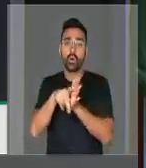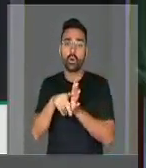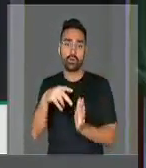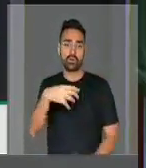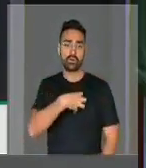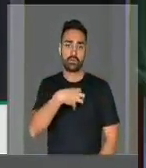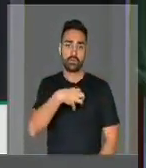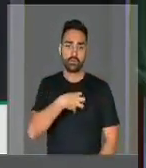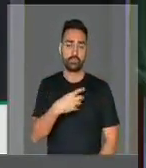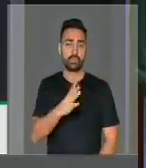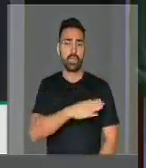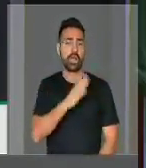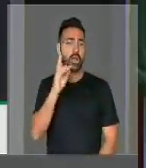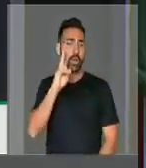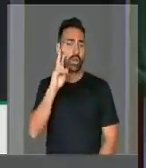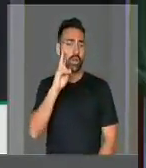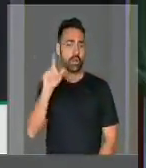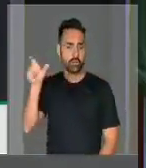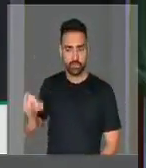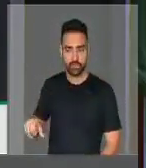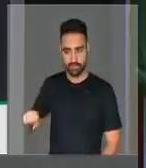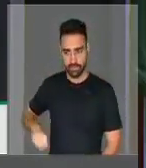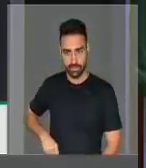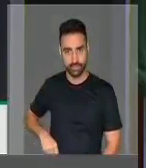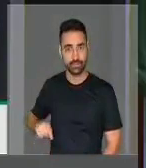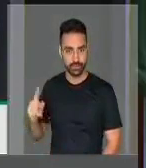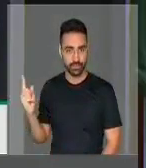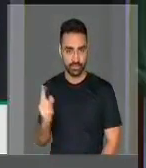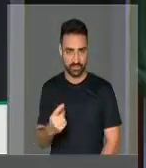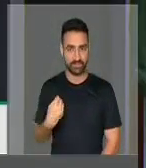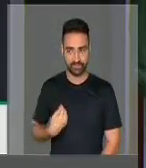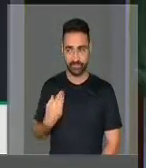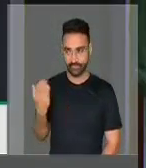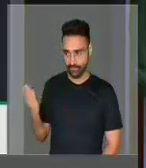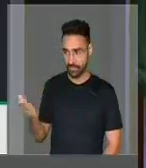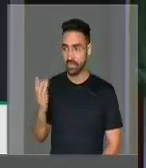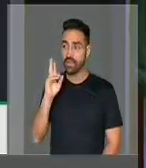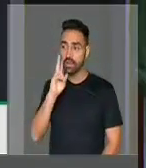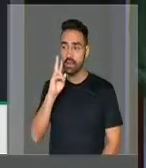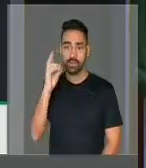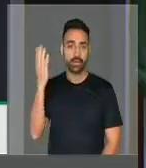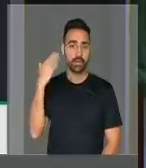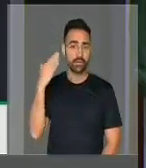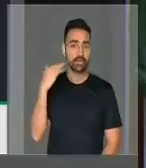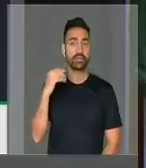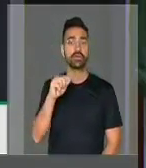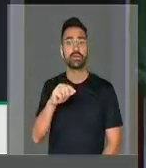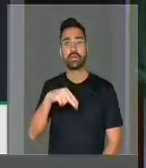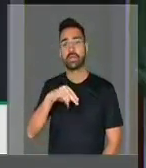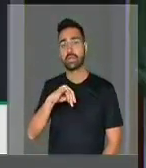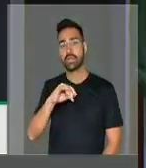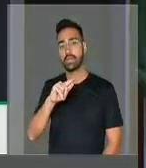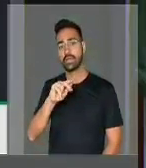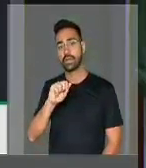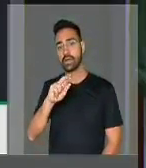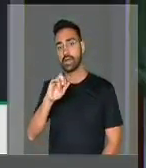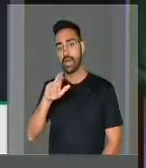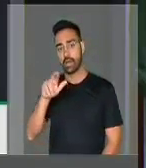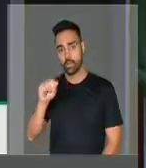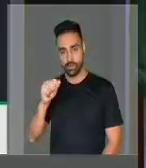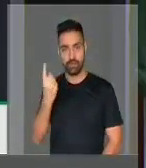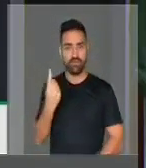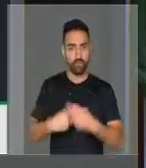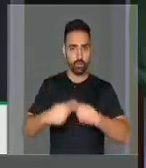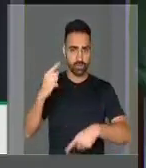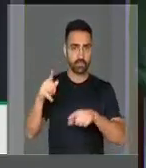especificidade. Me lembro bem, e a embaixadora está aqui, quando houve a Revolução Sandinista da Nicarágua, perguntaram